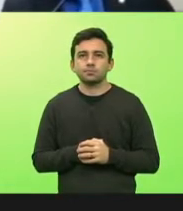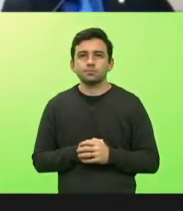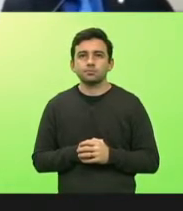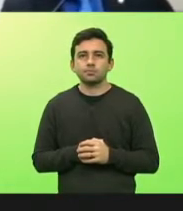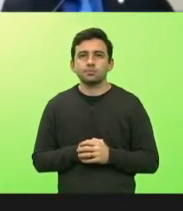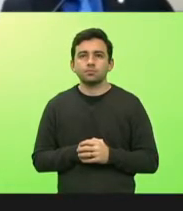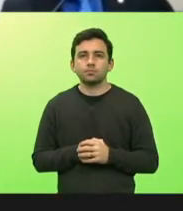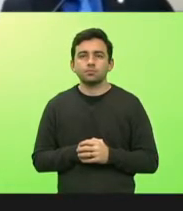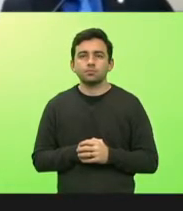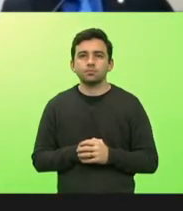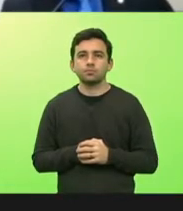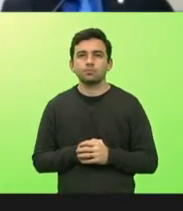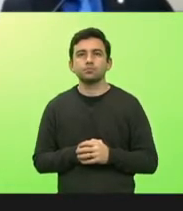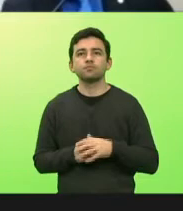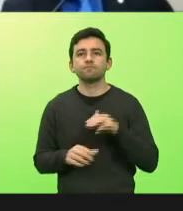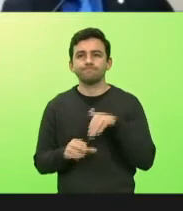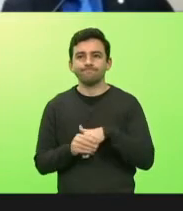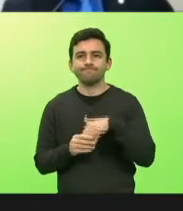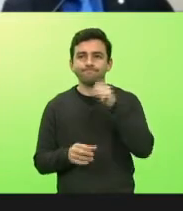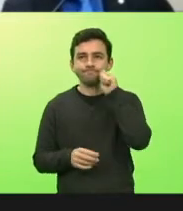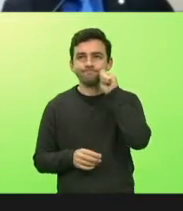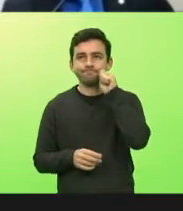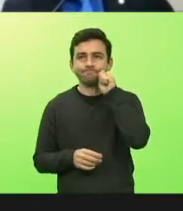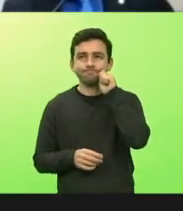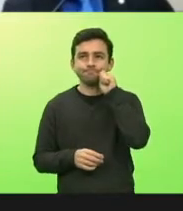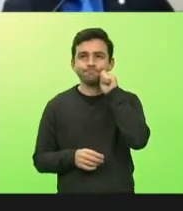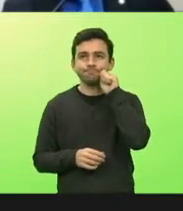Como vota a deputada Ana Campagnolo?